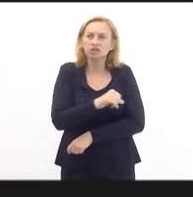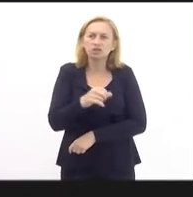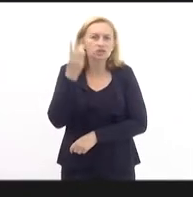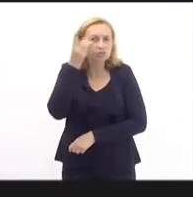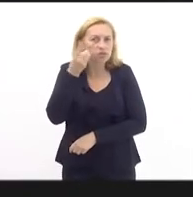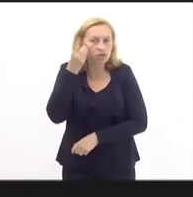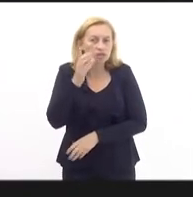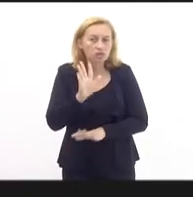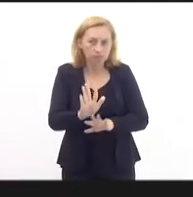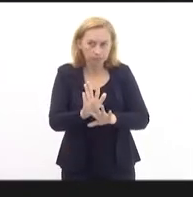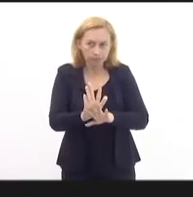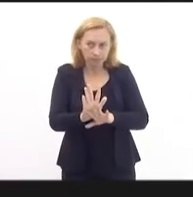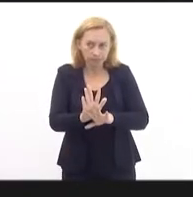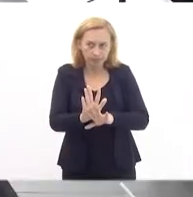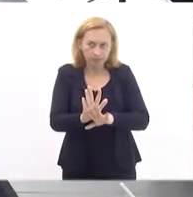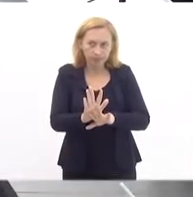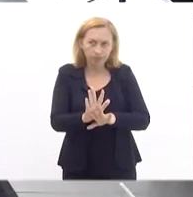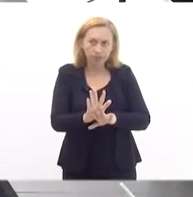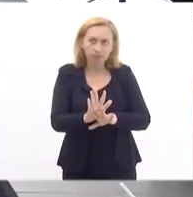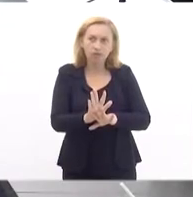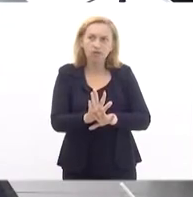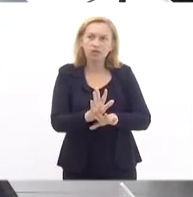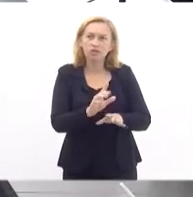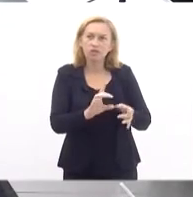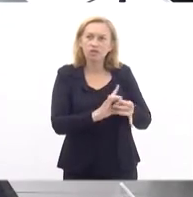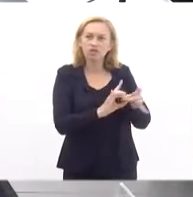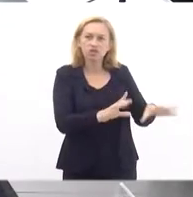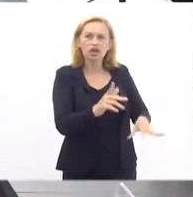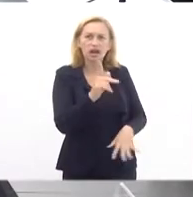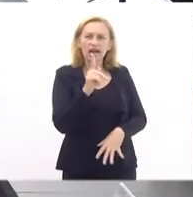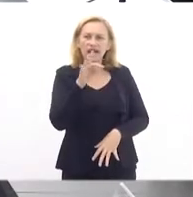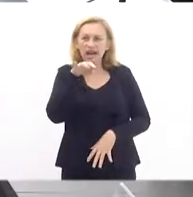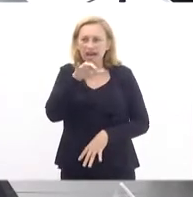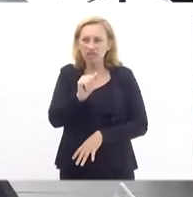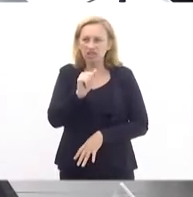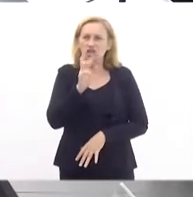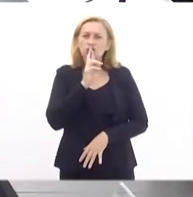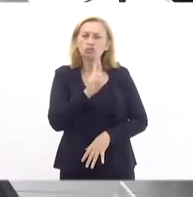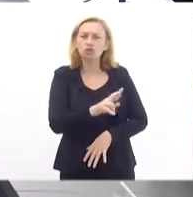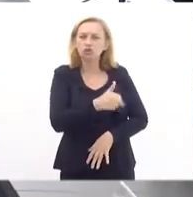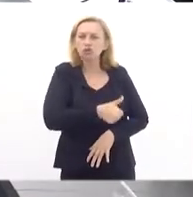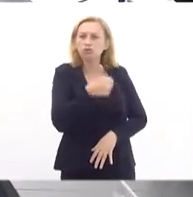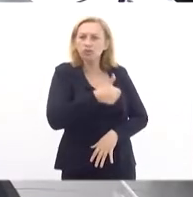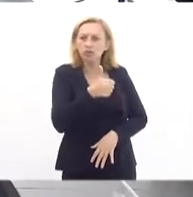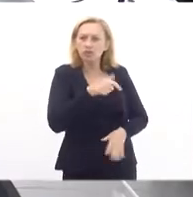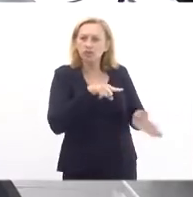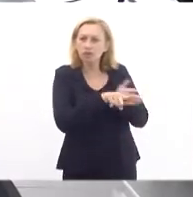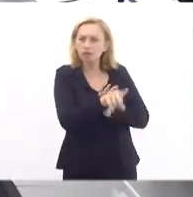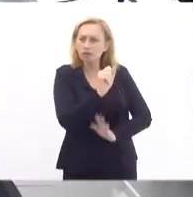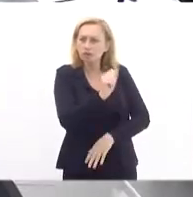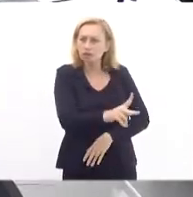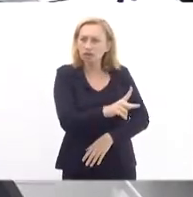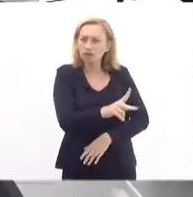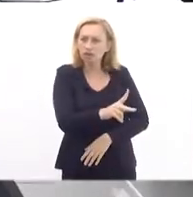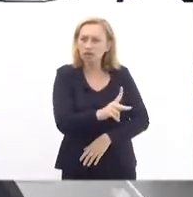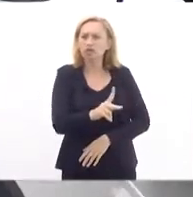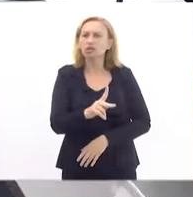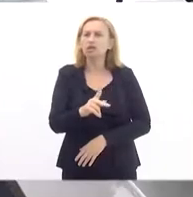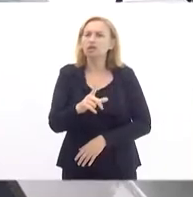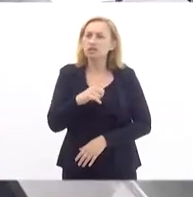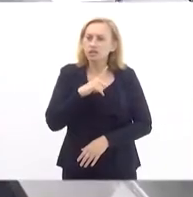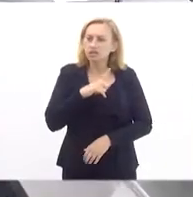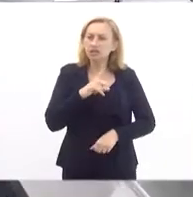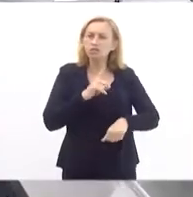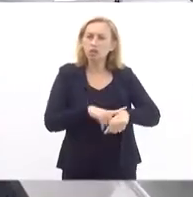Regiane, vou passar para a Kátia para ela responder essa sua primeira pergunta, tá certo? Se